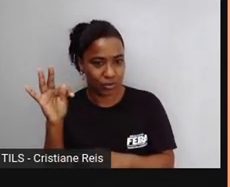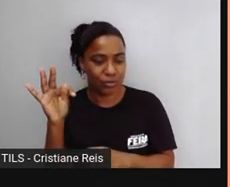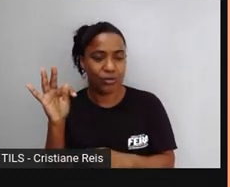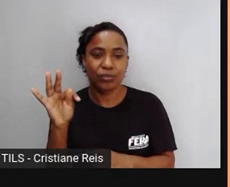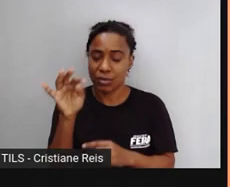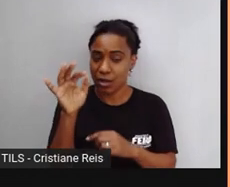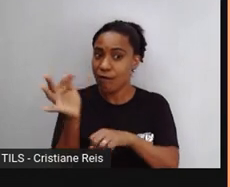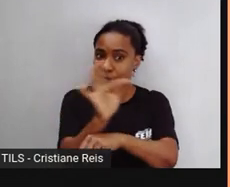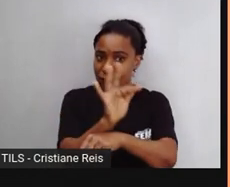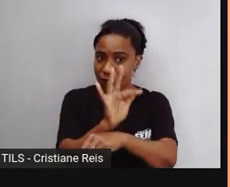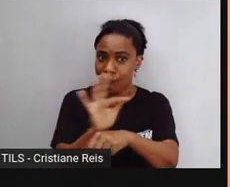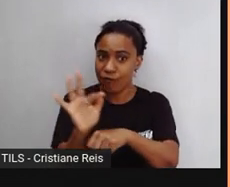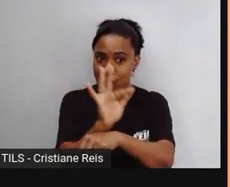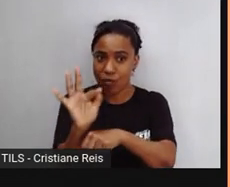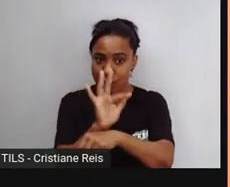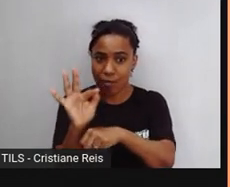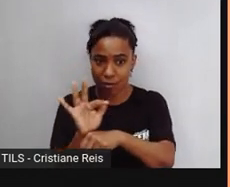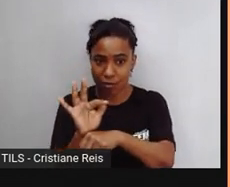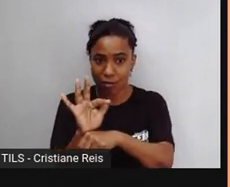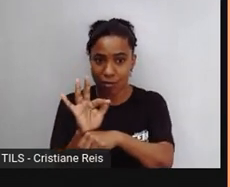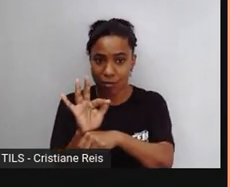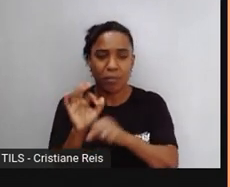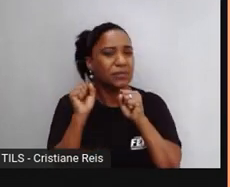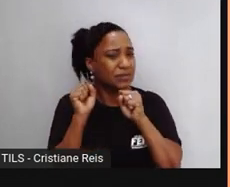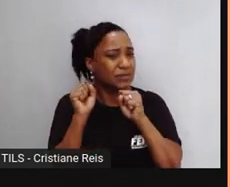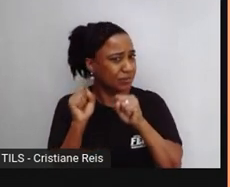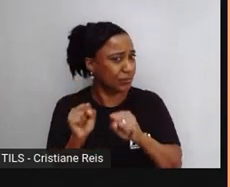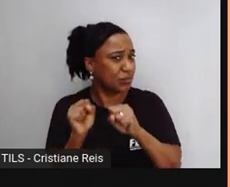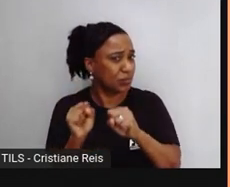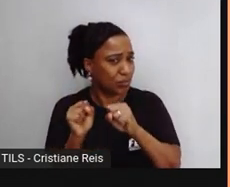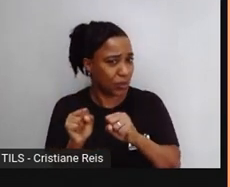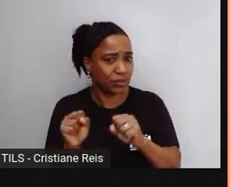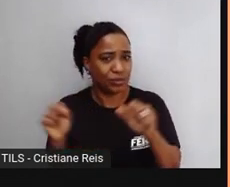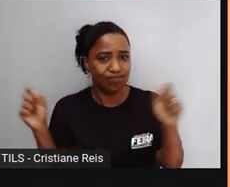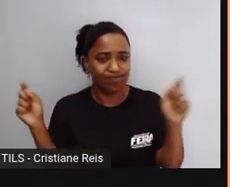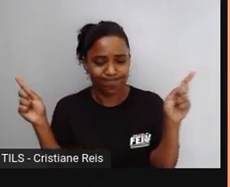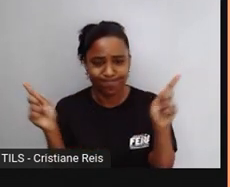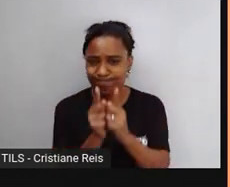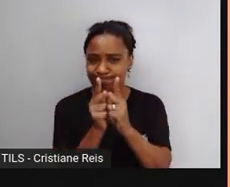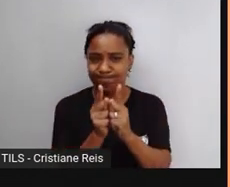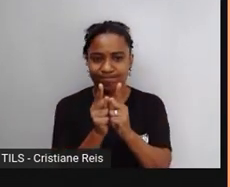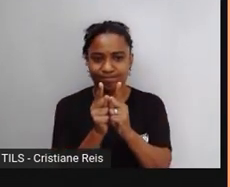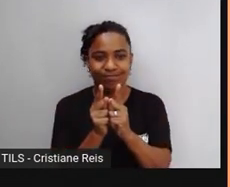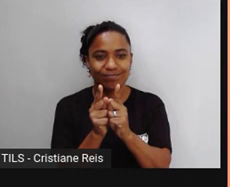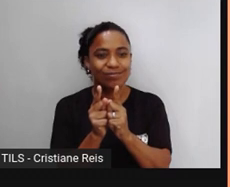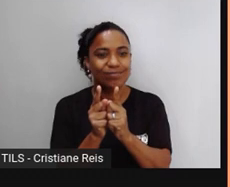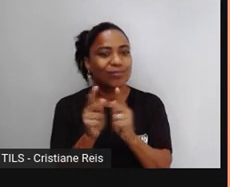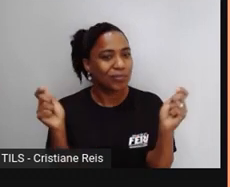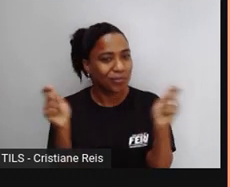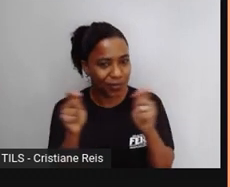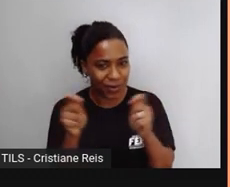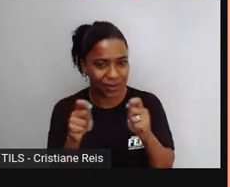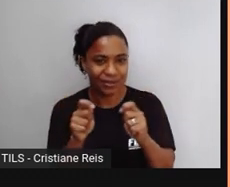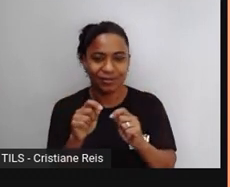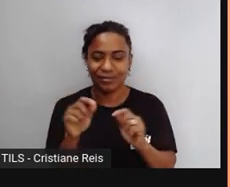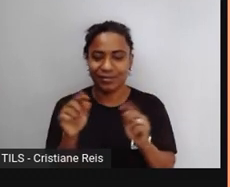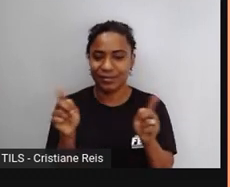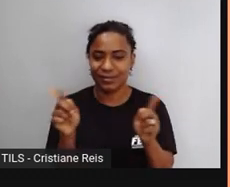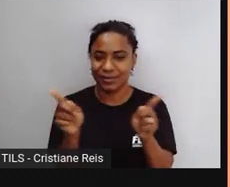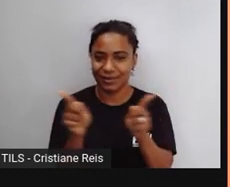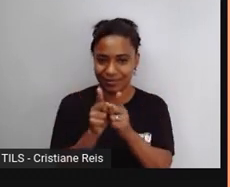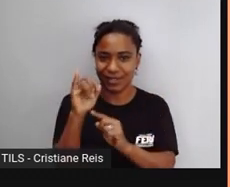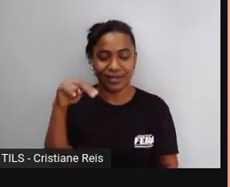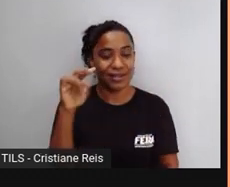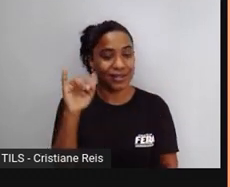dessa expressão negativa. Em vez de is not, eu posso utilizar isn't. A